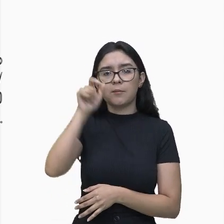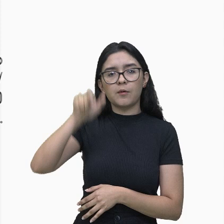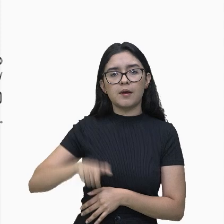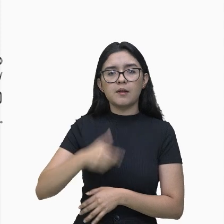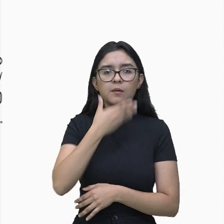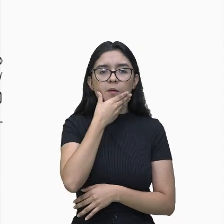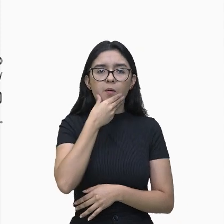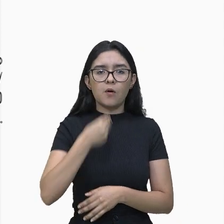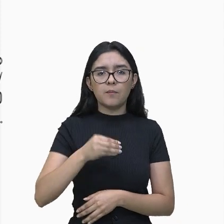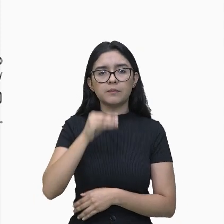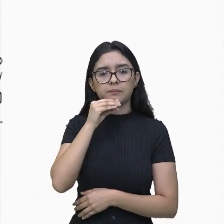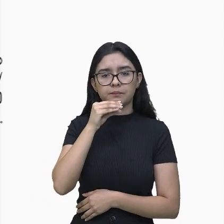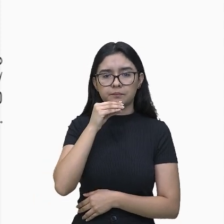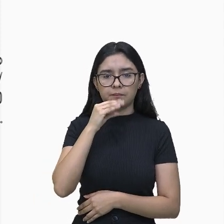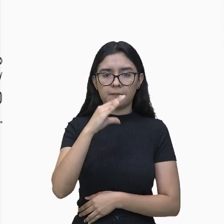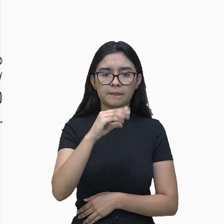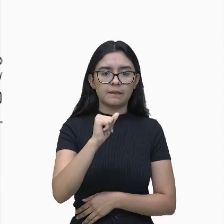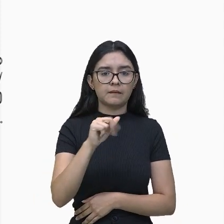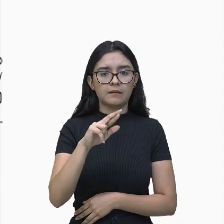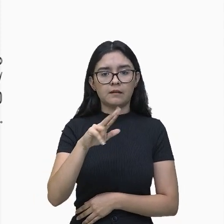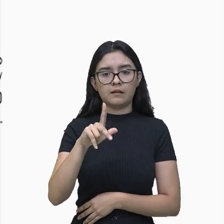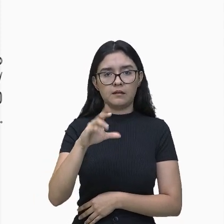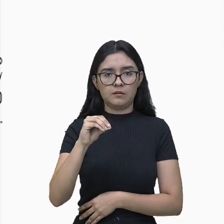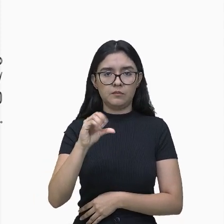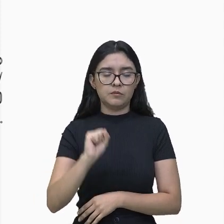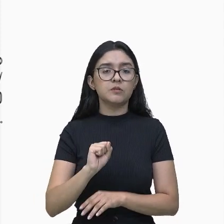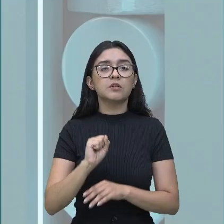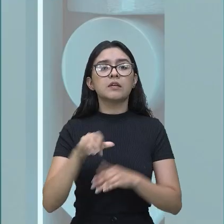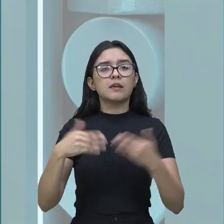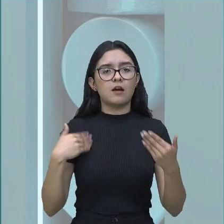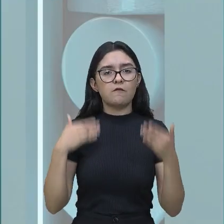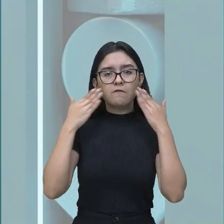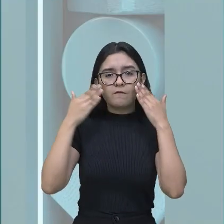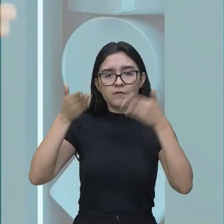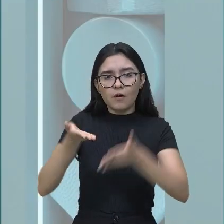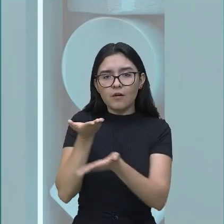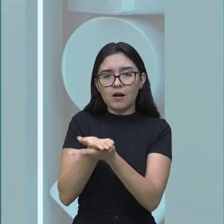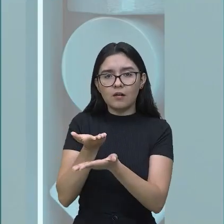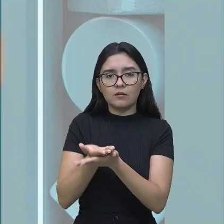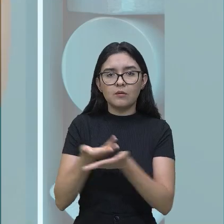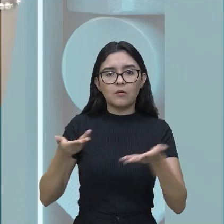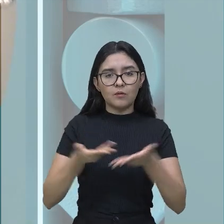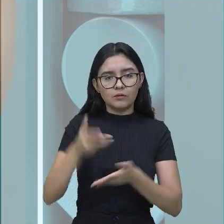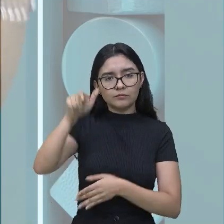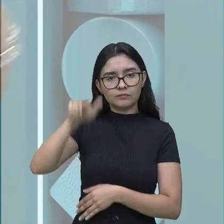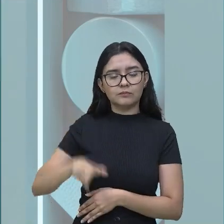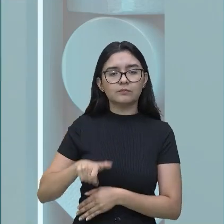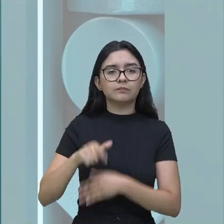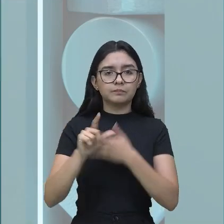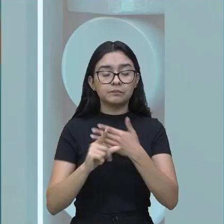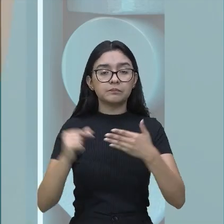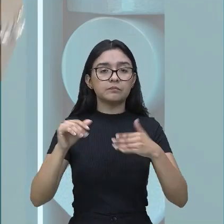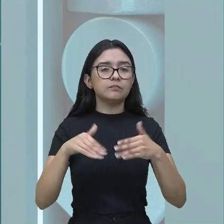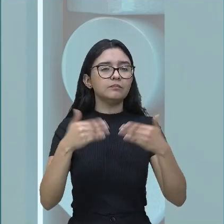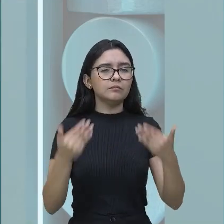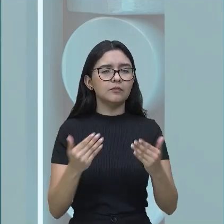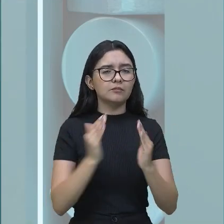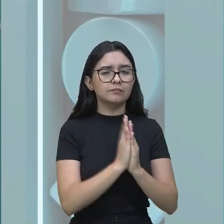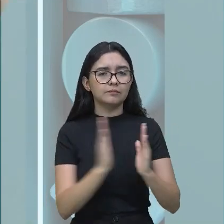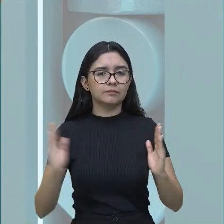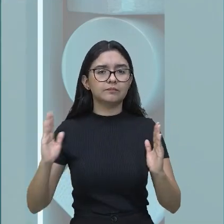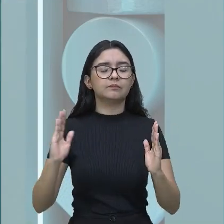é o alvo da nossa aula, desta nossa aula, ok? Então vejam aí que é nesse processo que